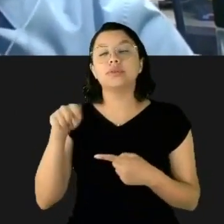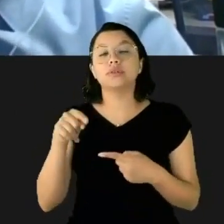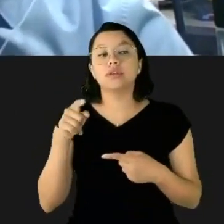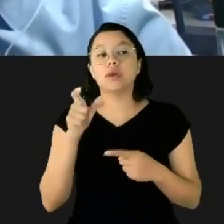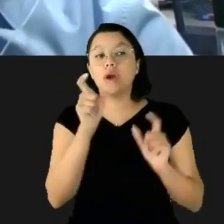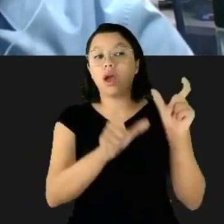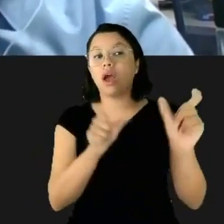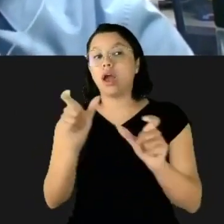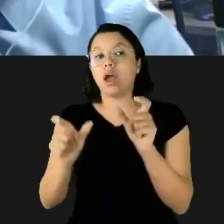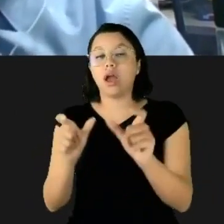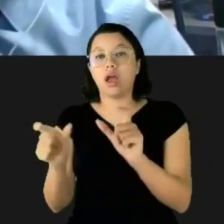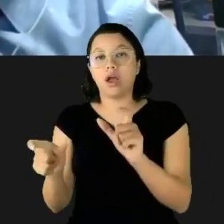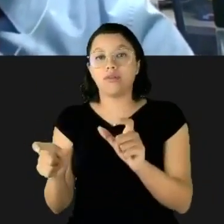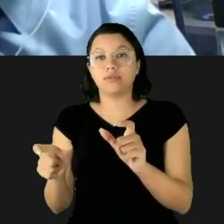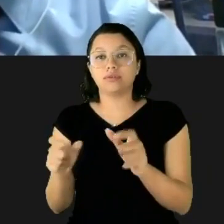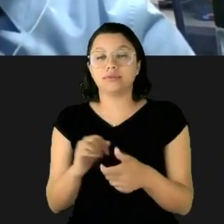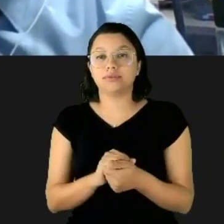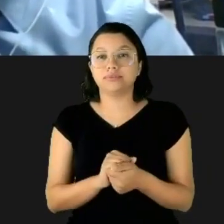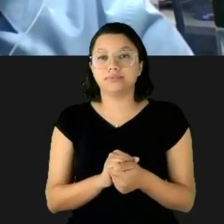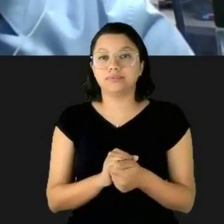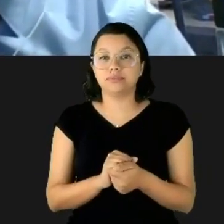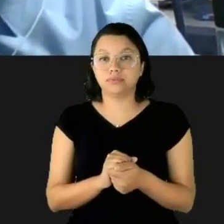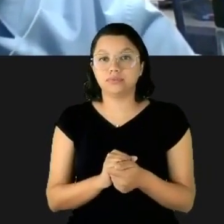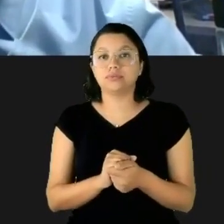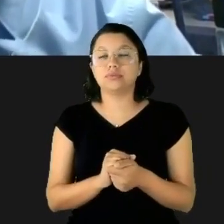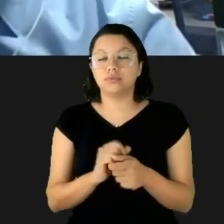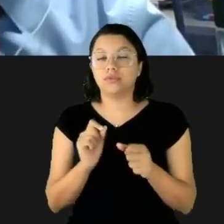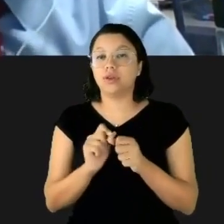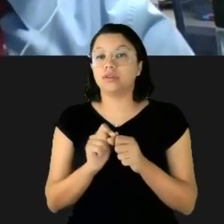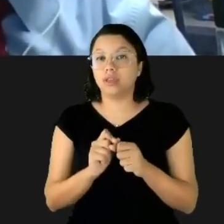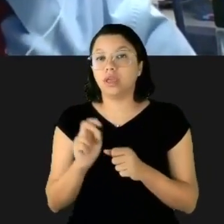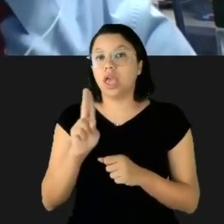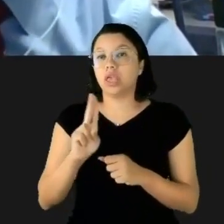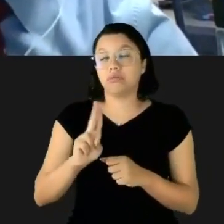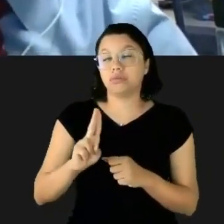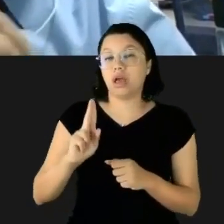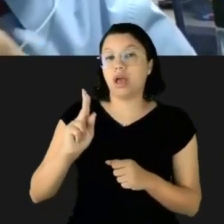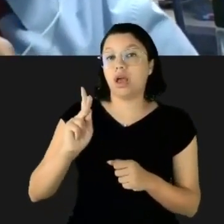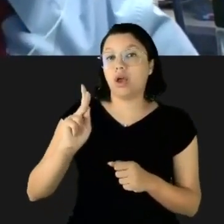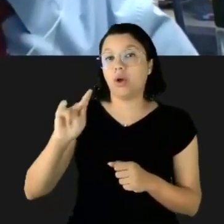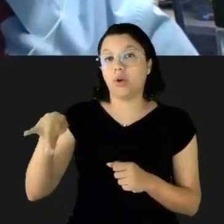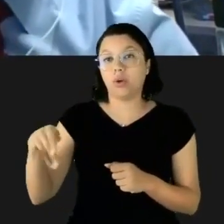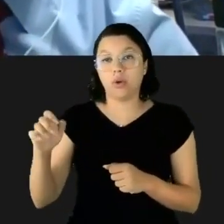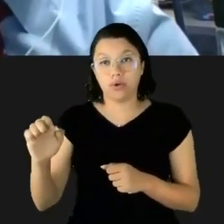tocar o PJE, elas que vão usar, elas que vão